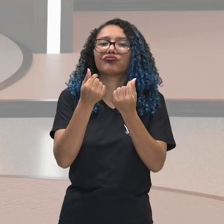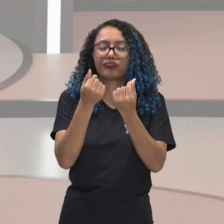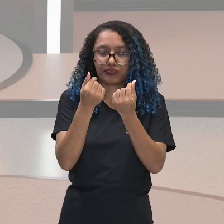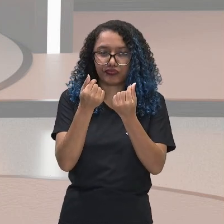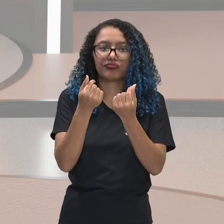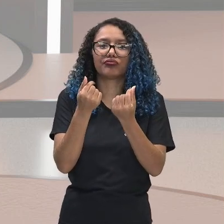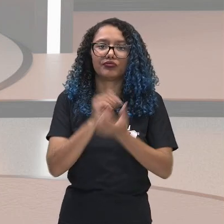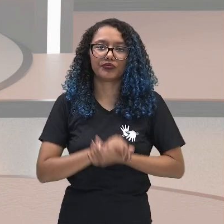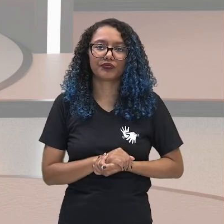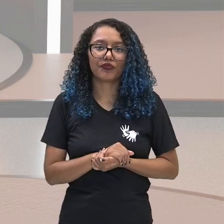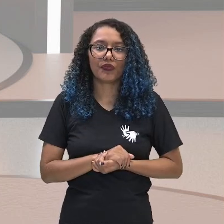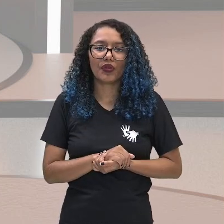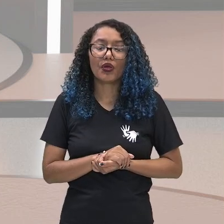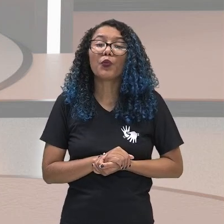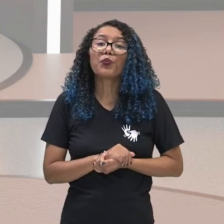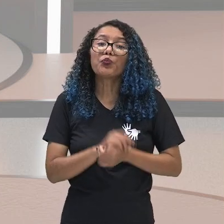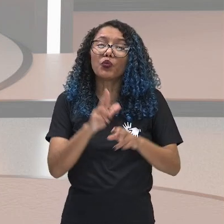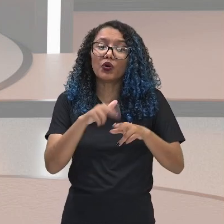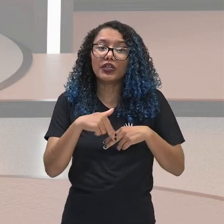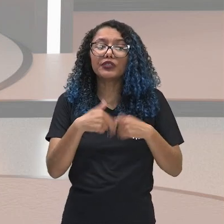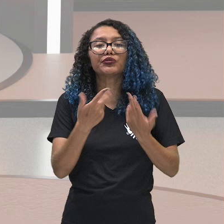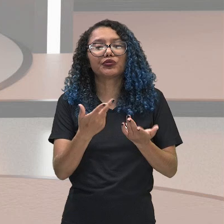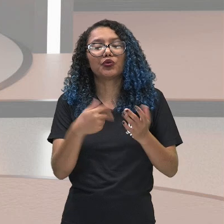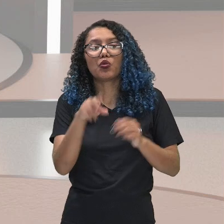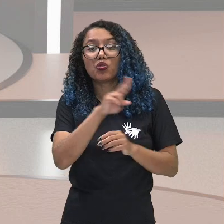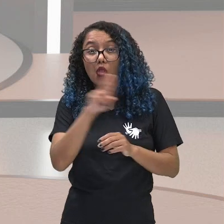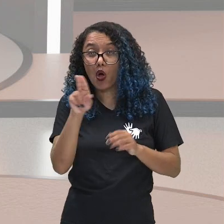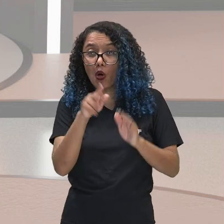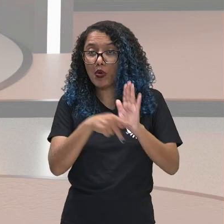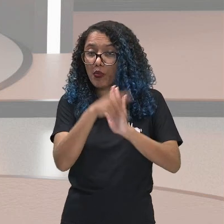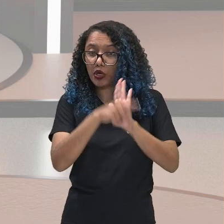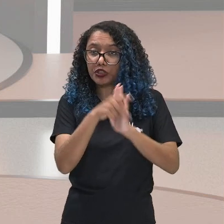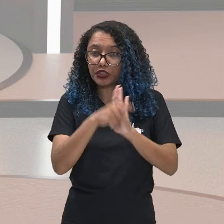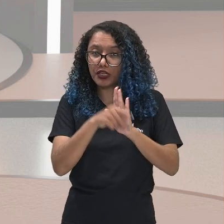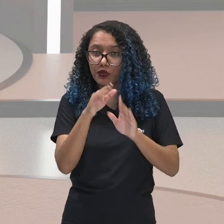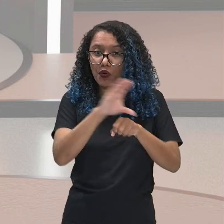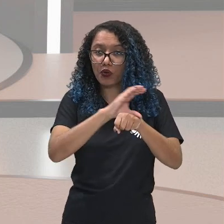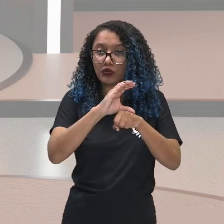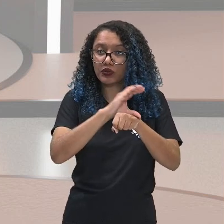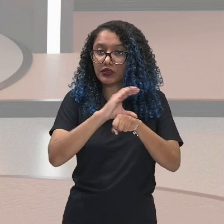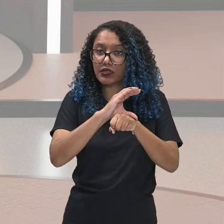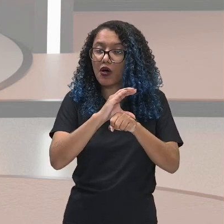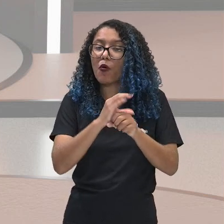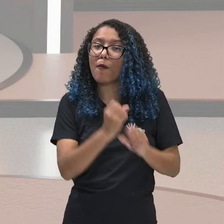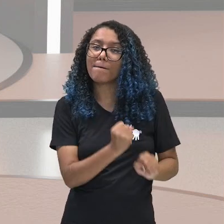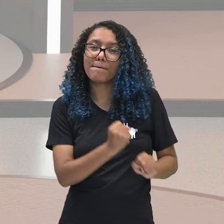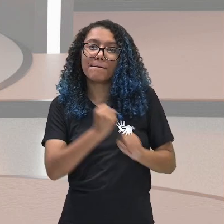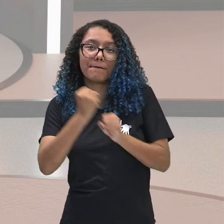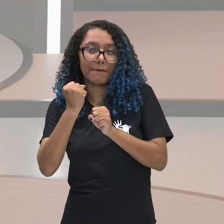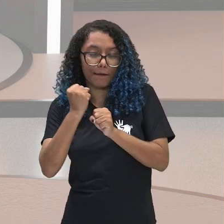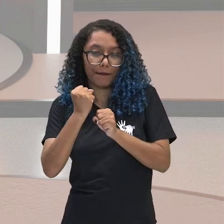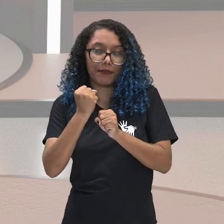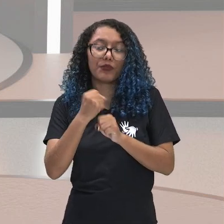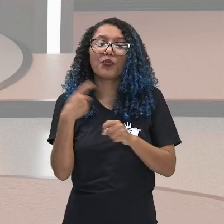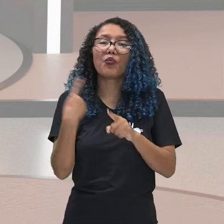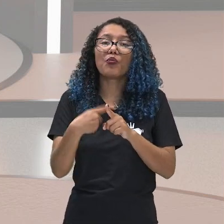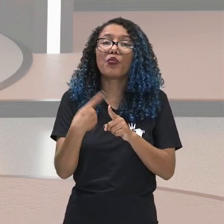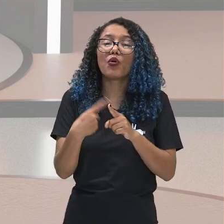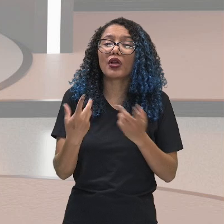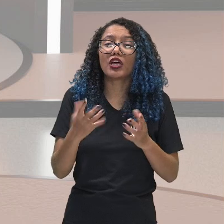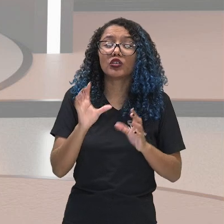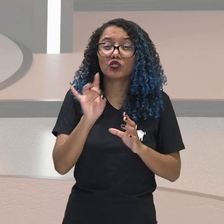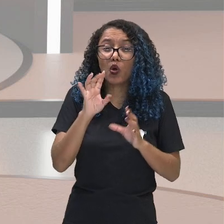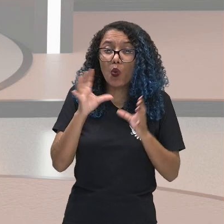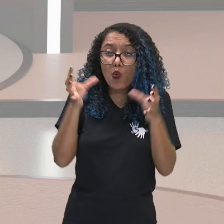ficou conhecido, então, como a Constituição da Mandioca. Ou seja, apenas uma elite agrária, não é mesmo? É